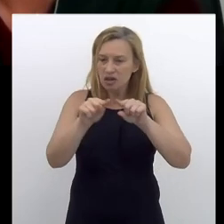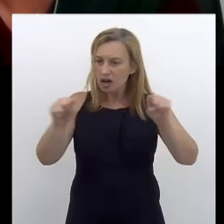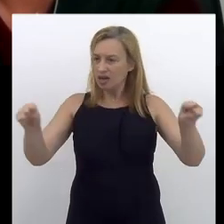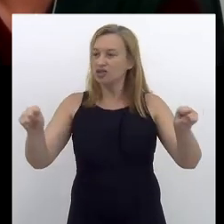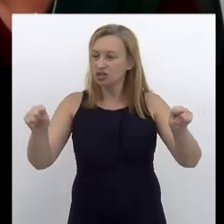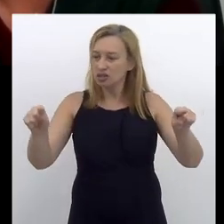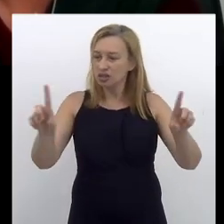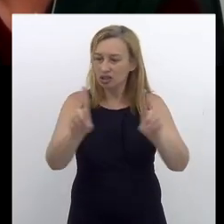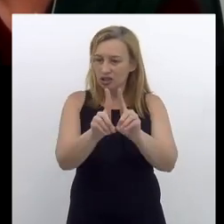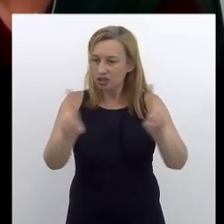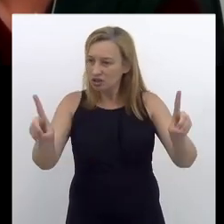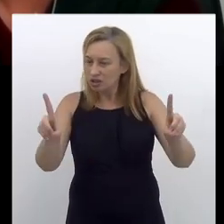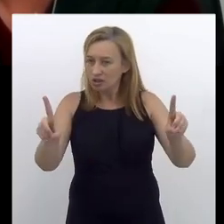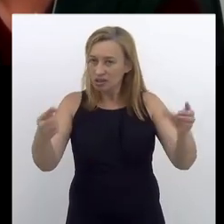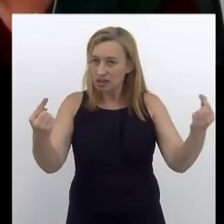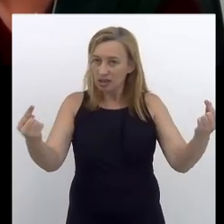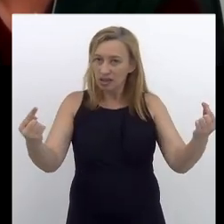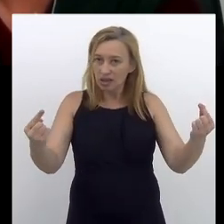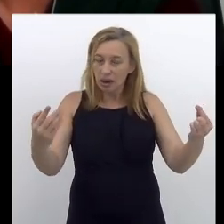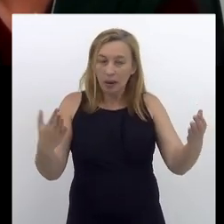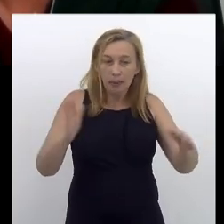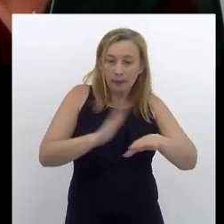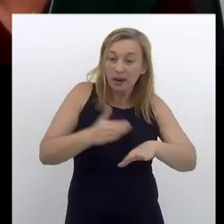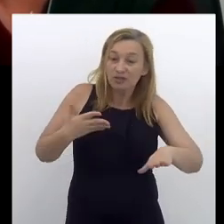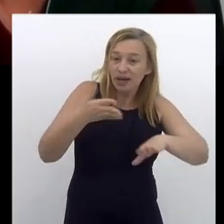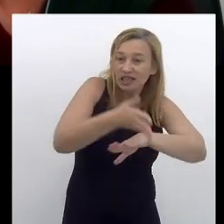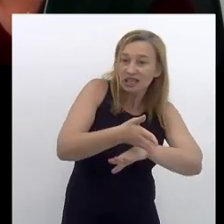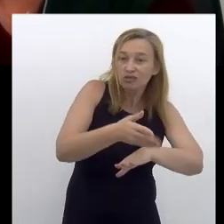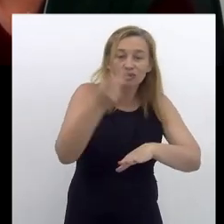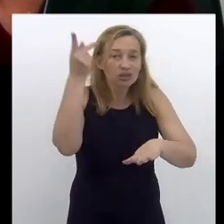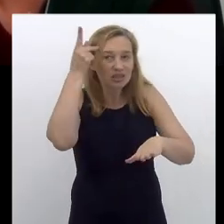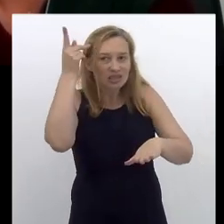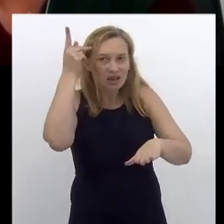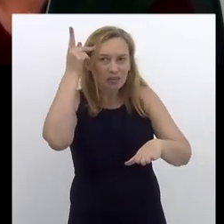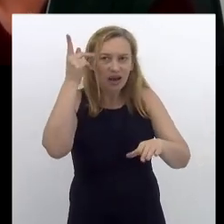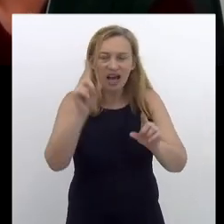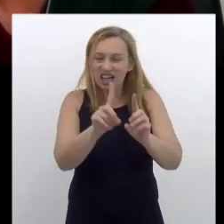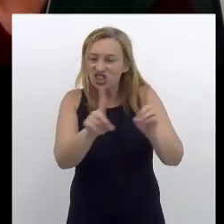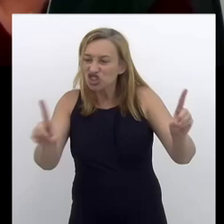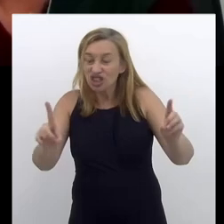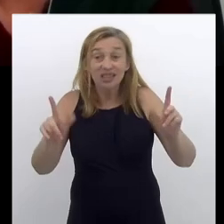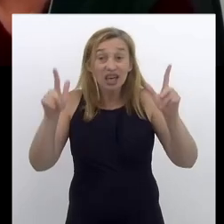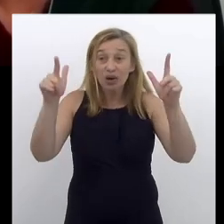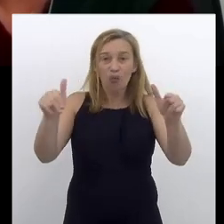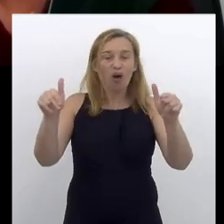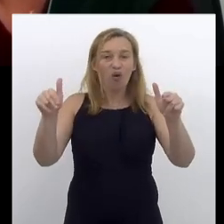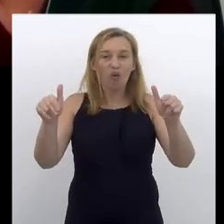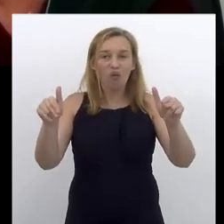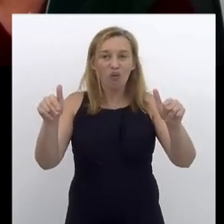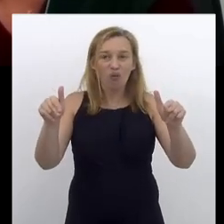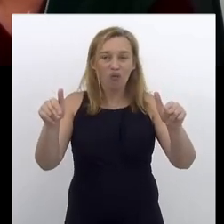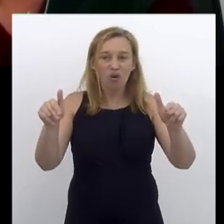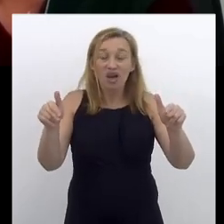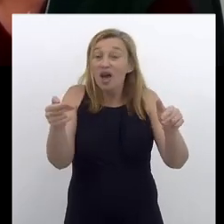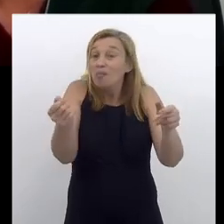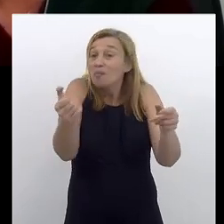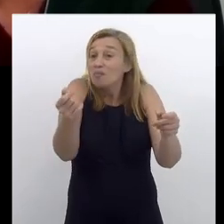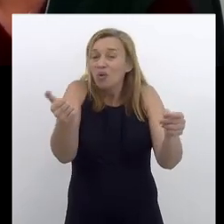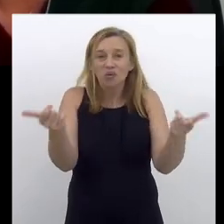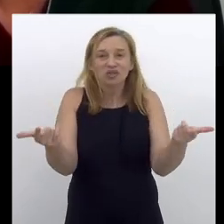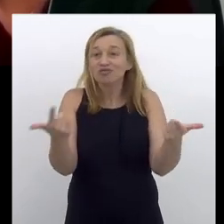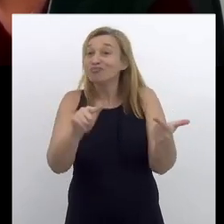distância, apesar do campo estar mais para dentro da divisa de São Paulo, a distância é a mesma. Não tem, a distância é